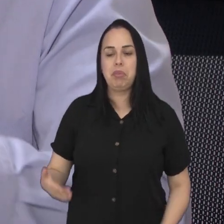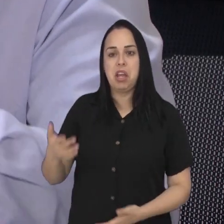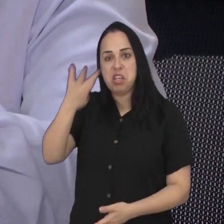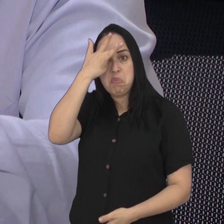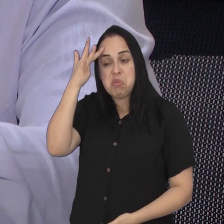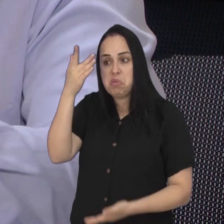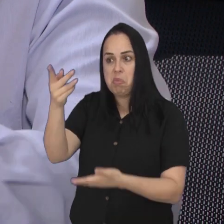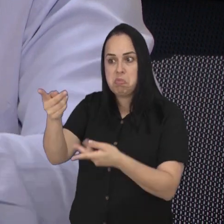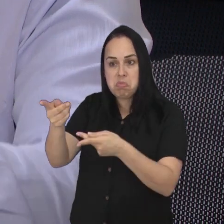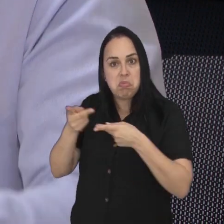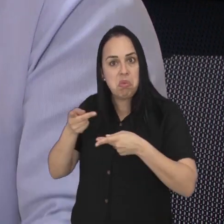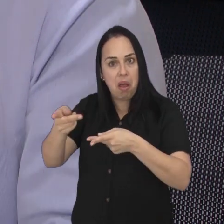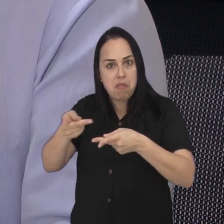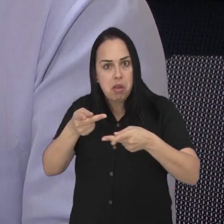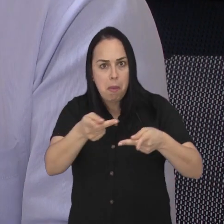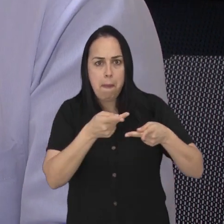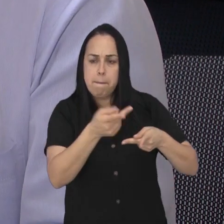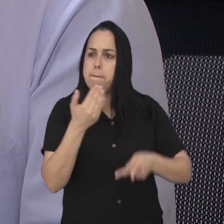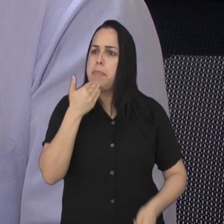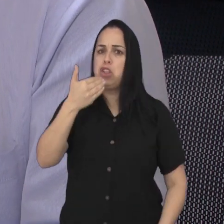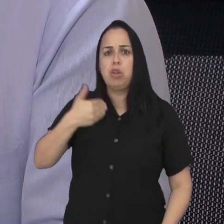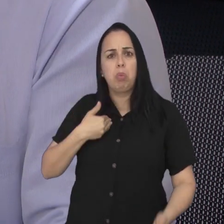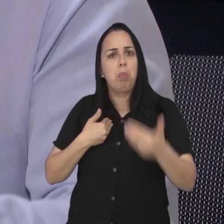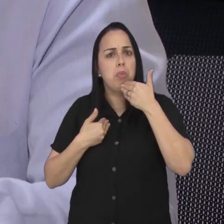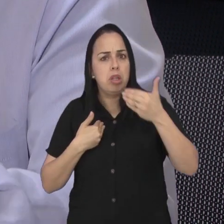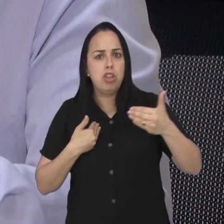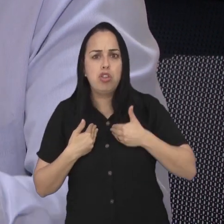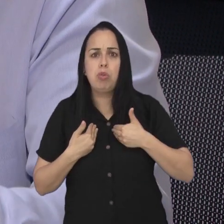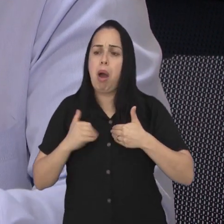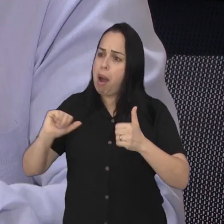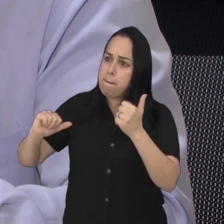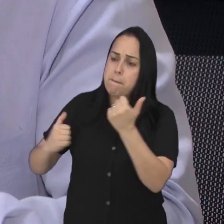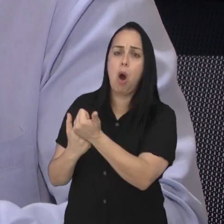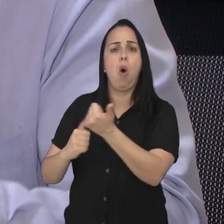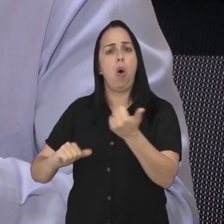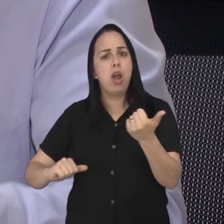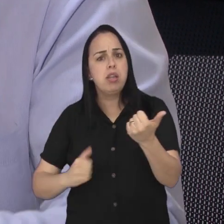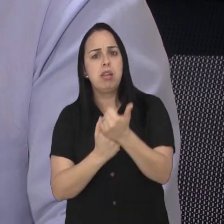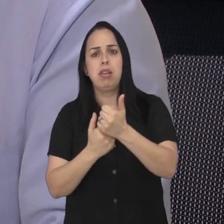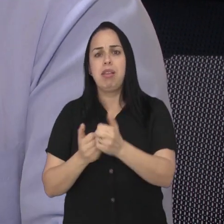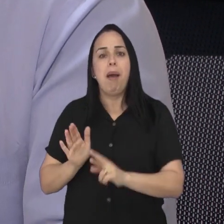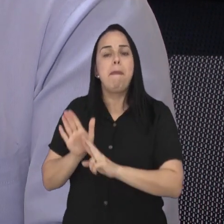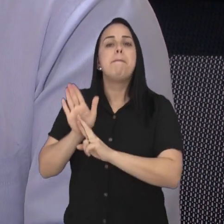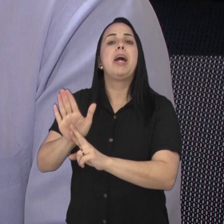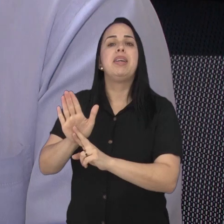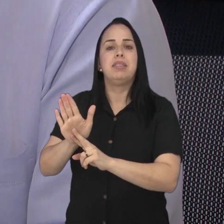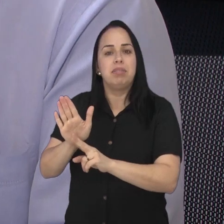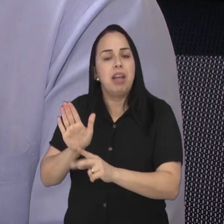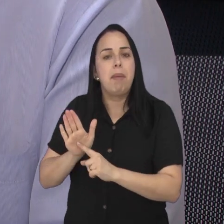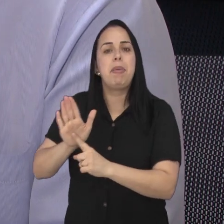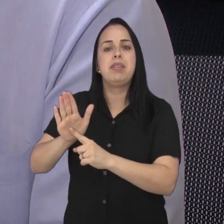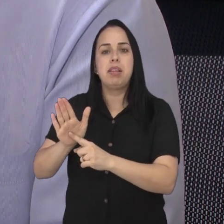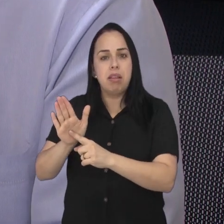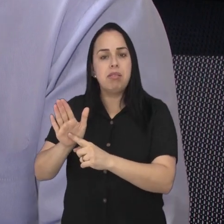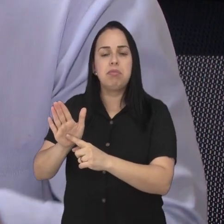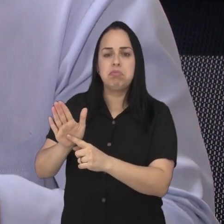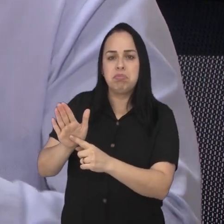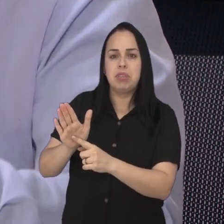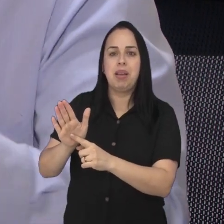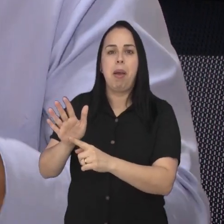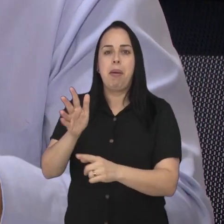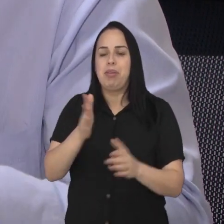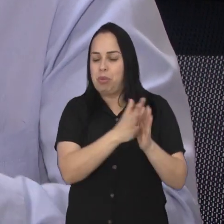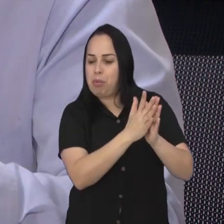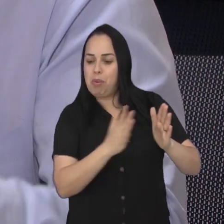academias e também pessoas que vieram solicitar apoio, principalmente nas apresentações que eles fazem no final do ano, né? Como